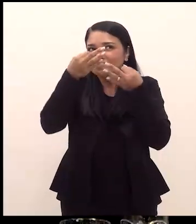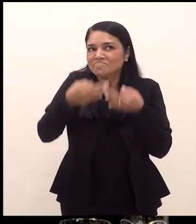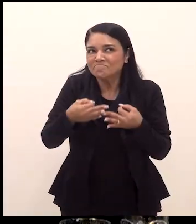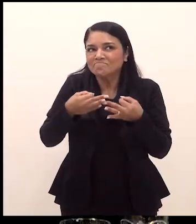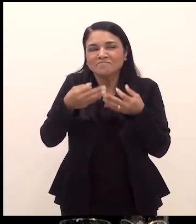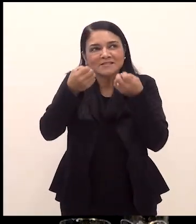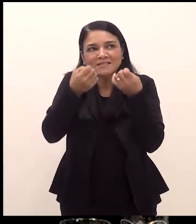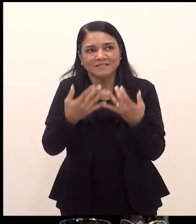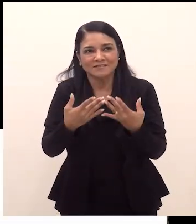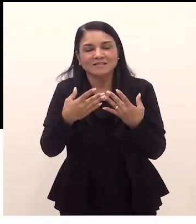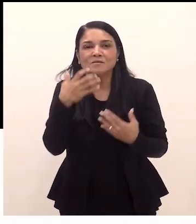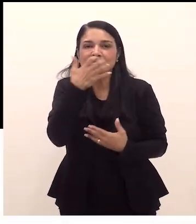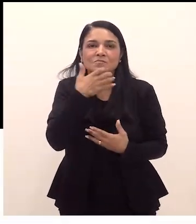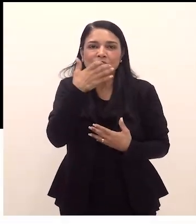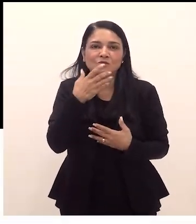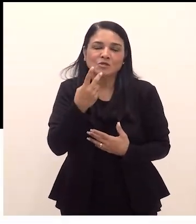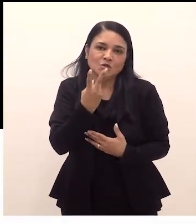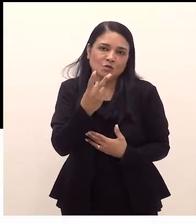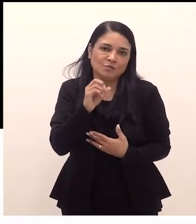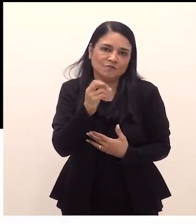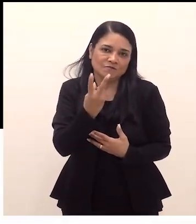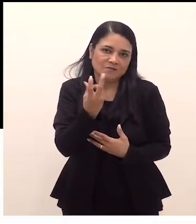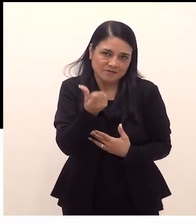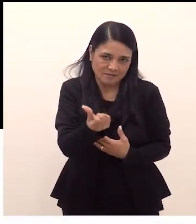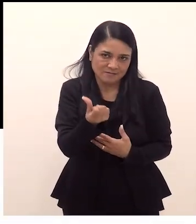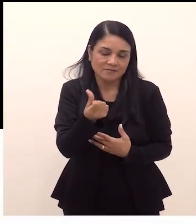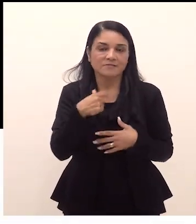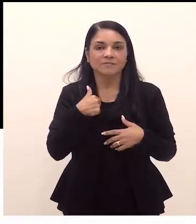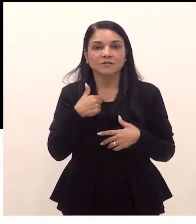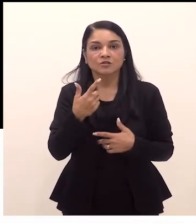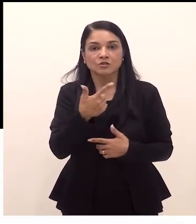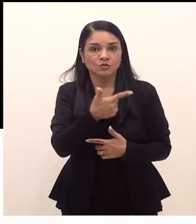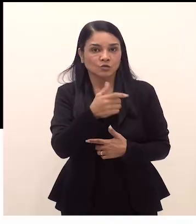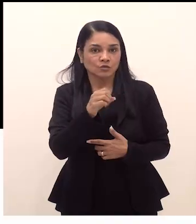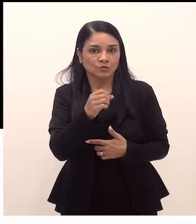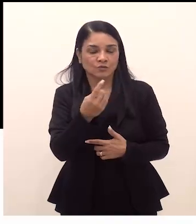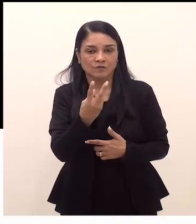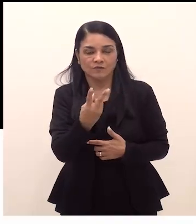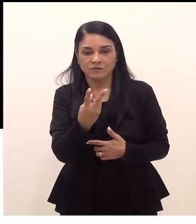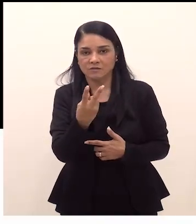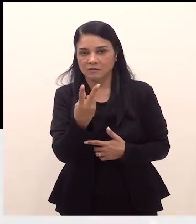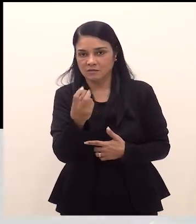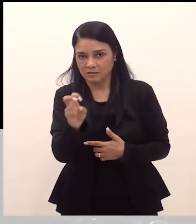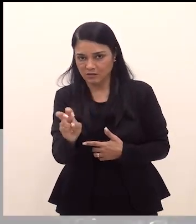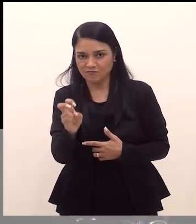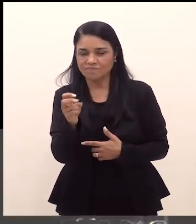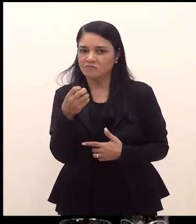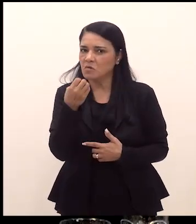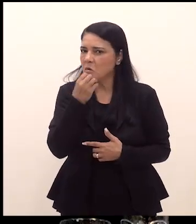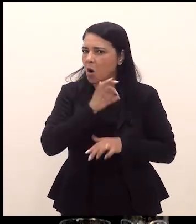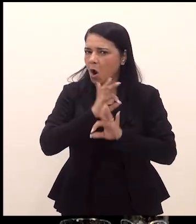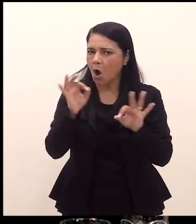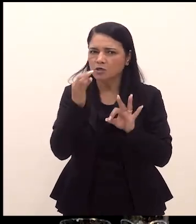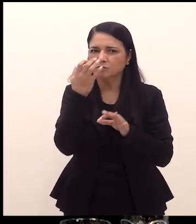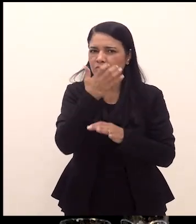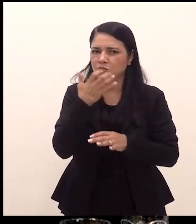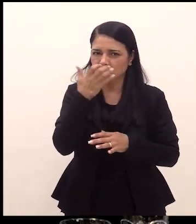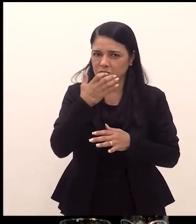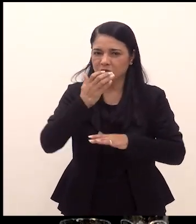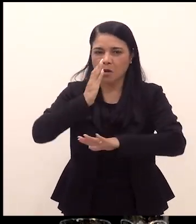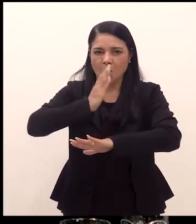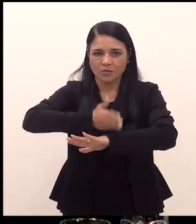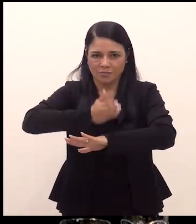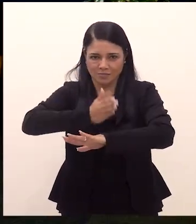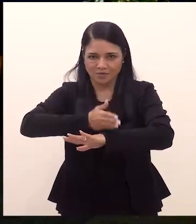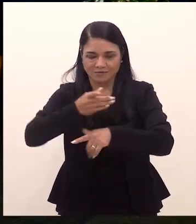difícil dar uma previsão exata assim do que tem de música para 2026, mas 2025 foi um dos melhores anos da música